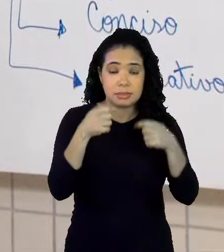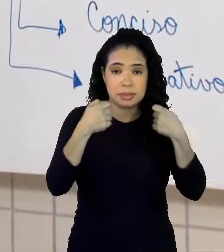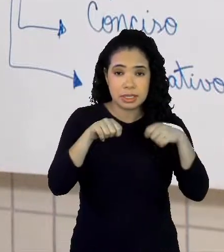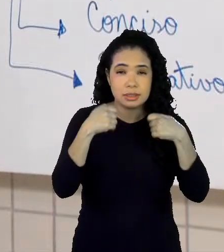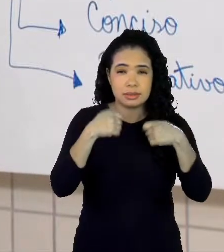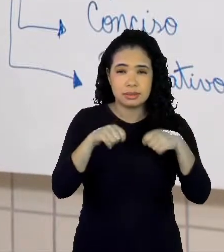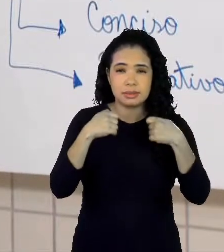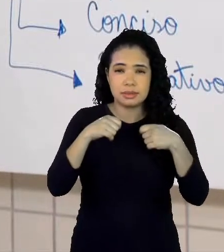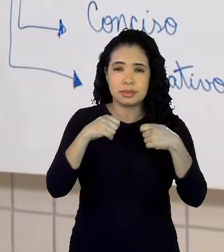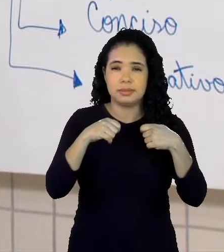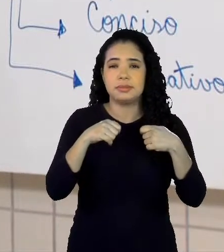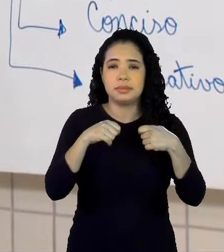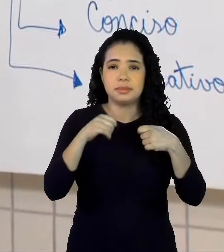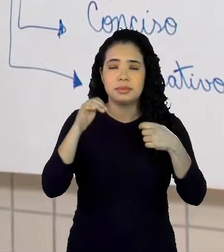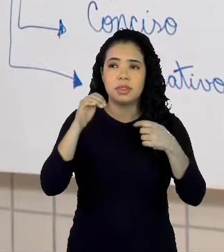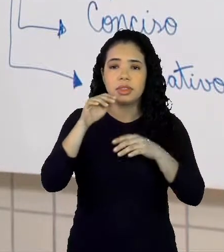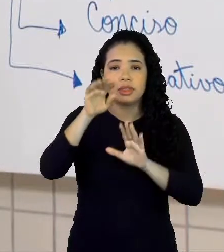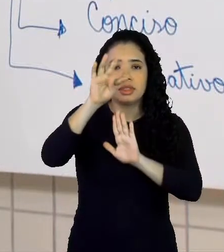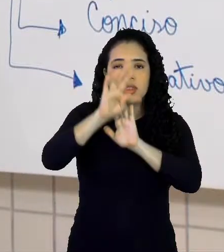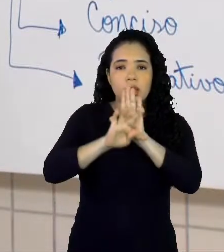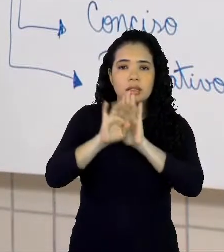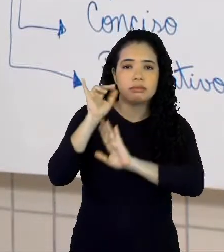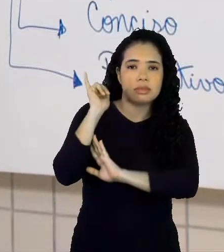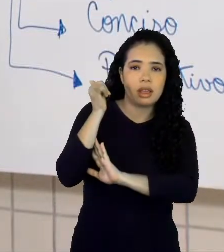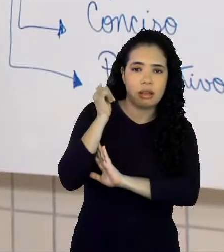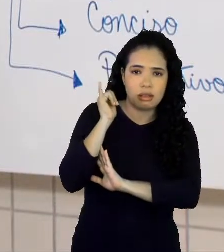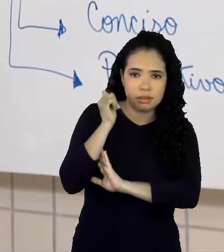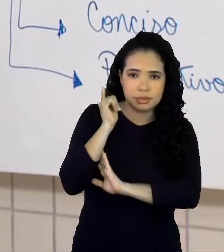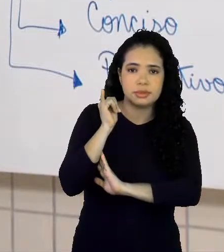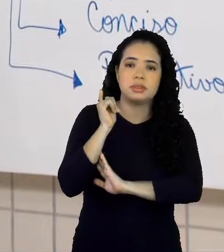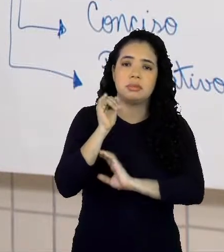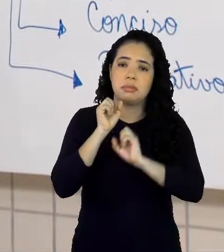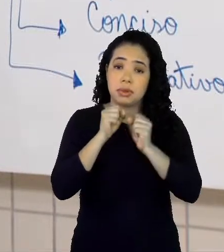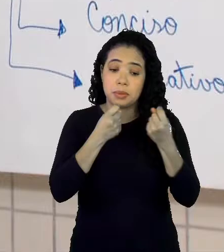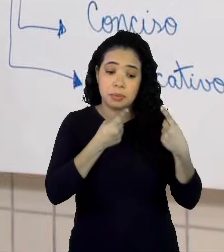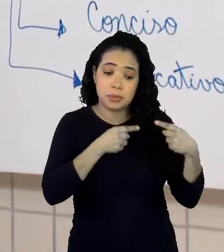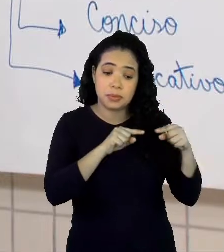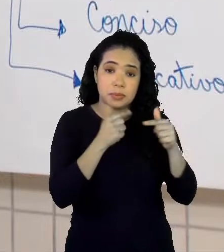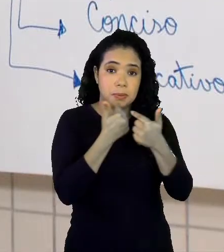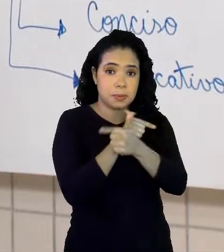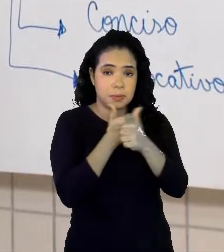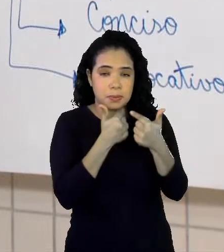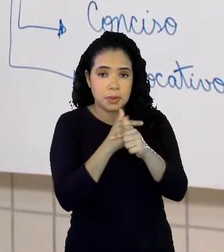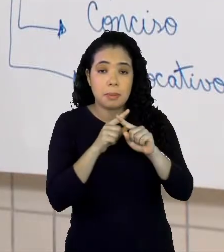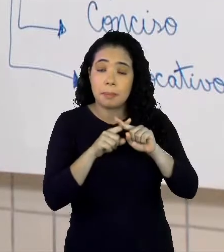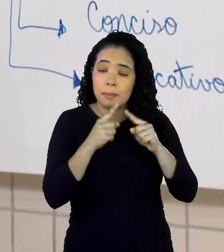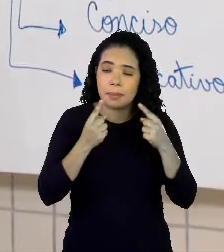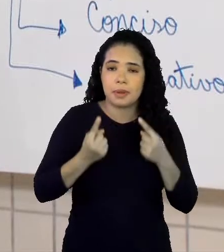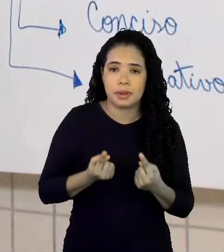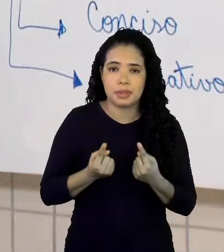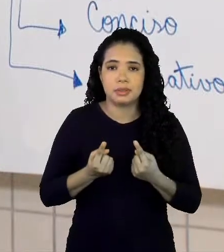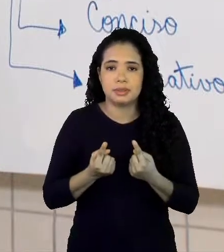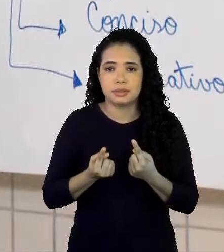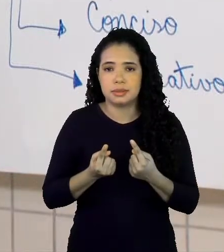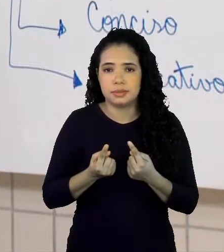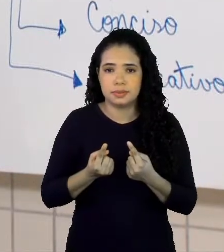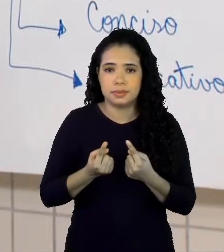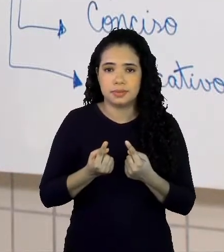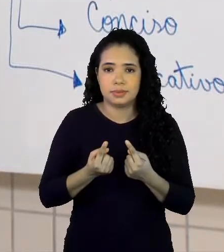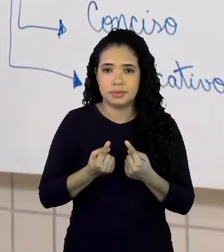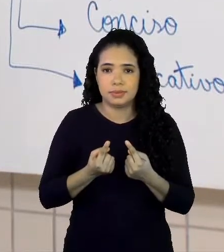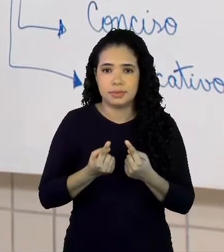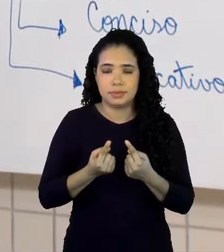essas questões dos elementos da narrativa. É claro que ele pode provocar o humor também, mas a questão